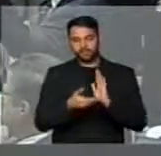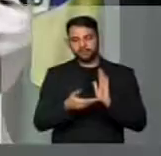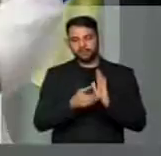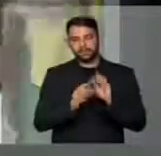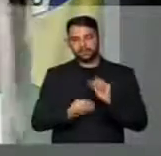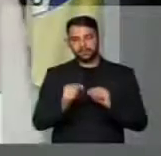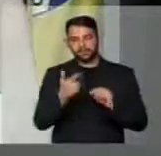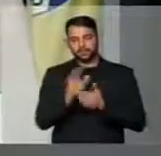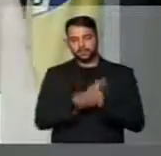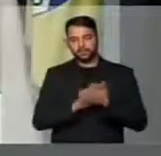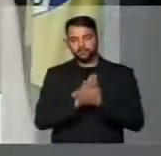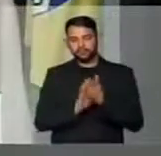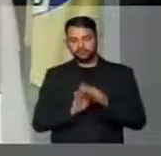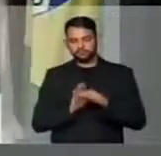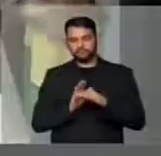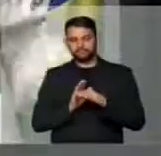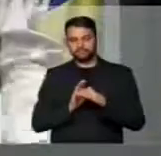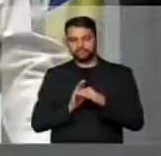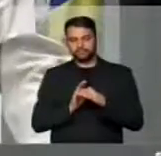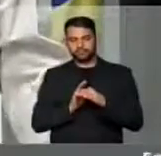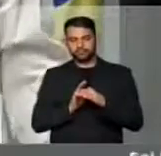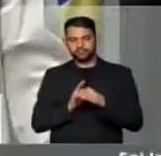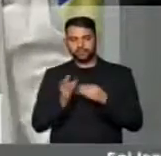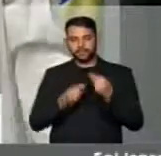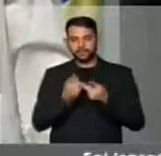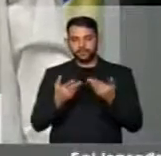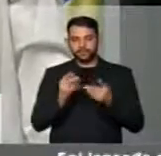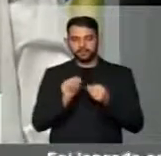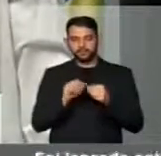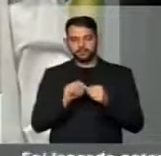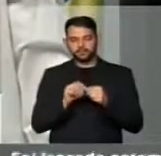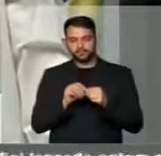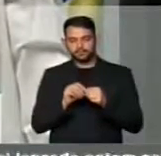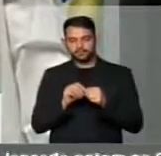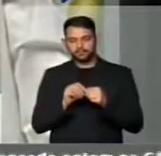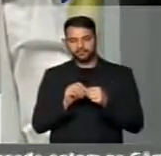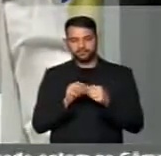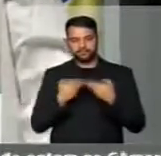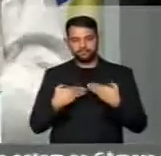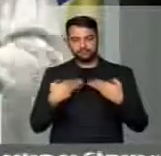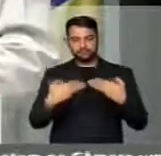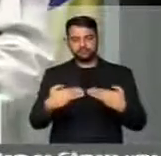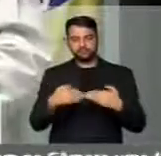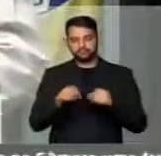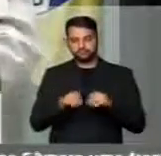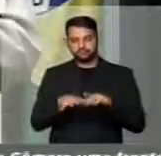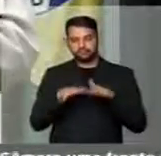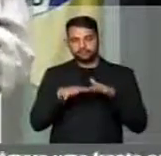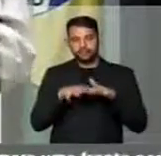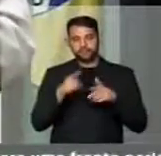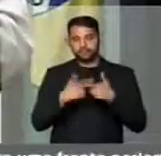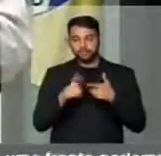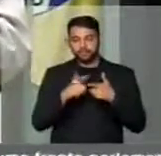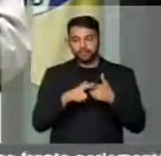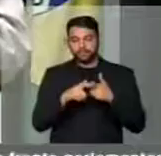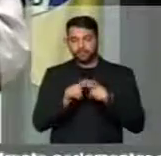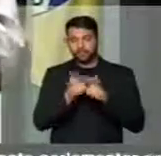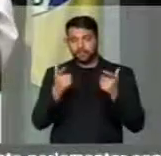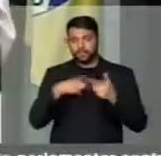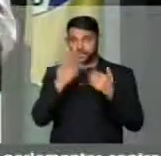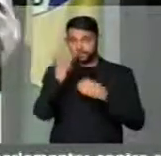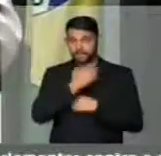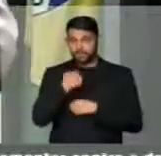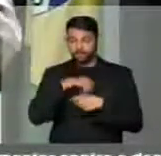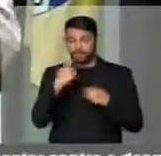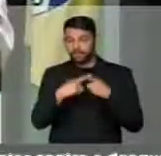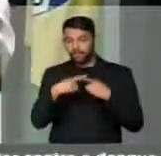que não sobe a rampa dessa esplanada. Essa crise, ela aumenta de gravidade